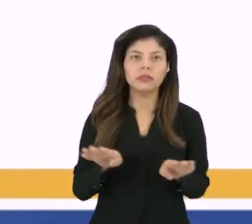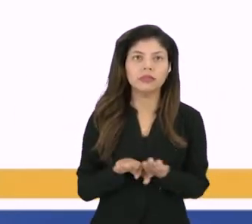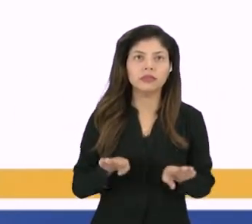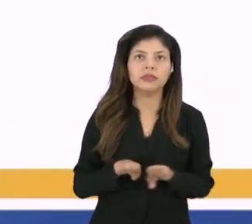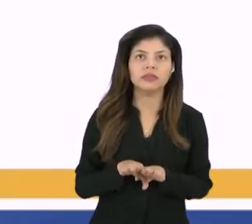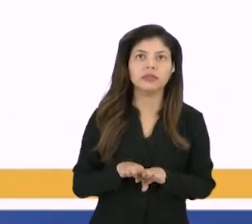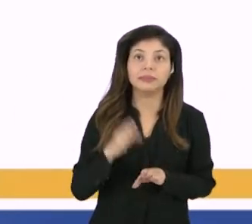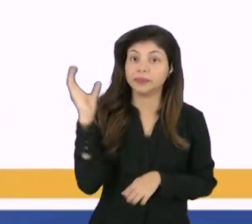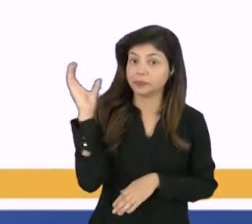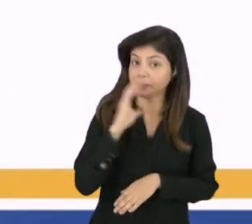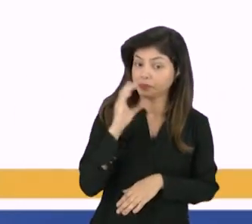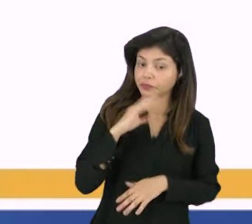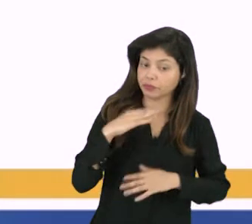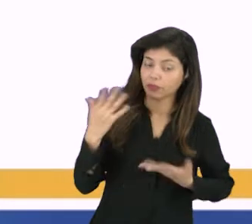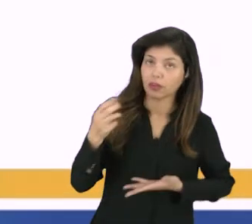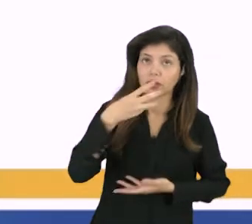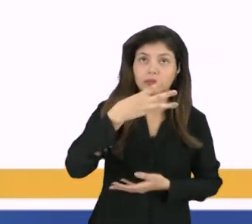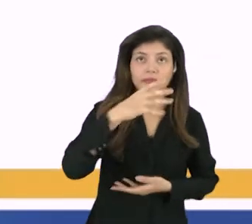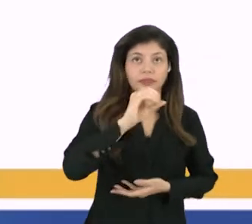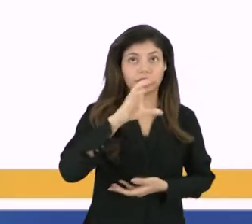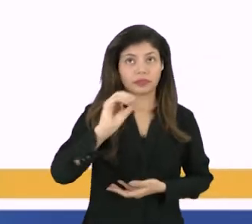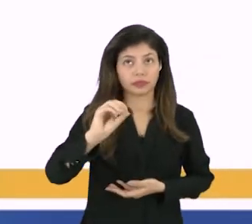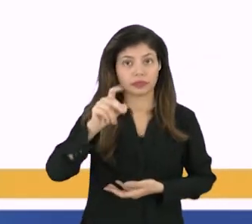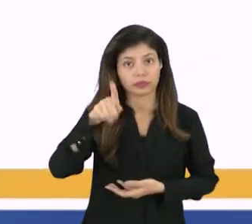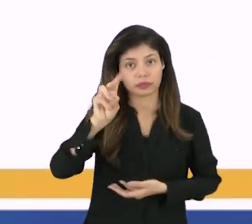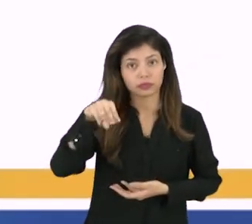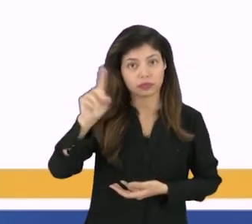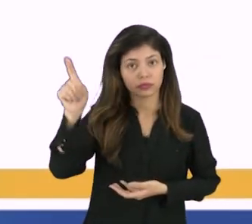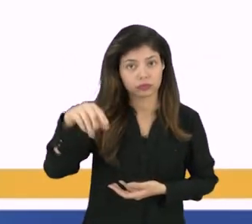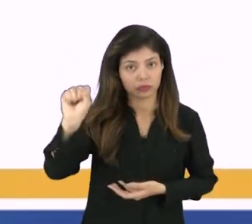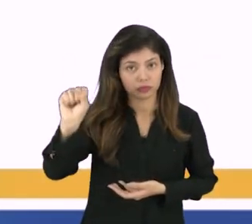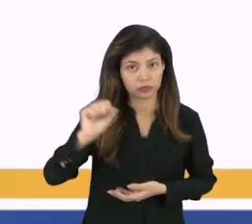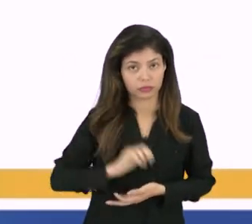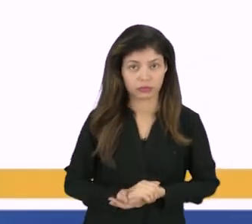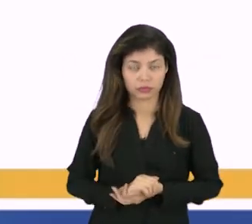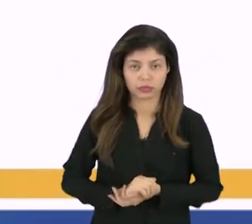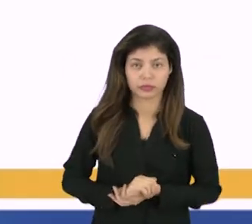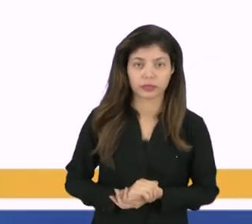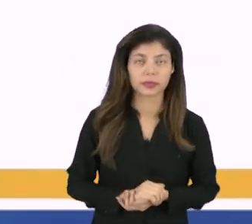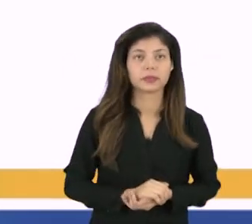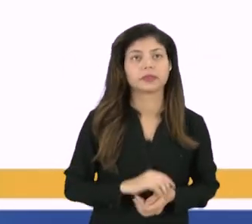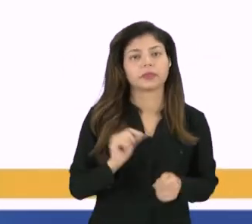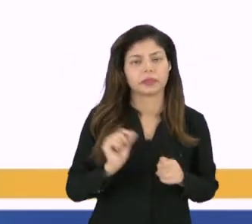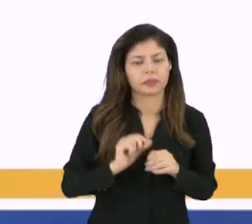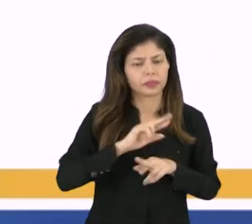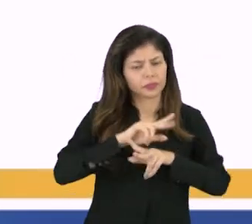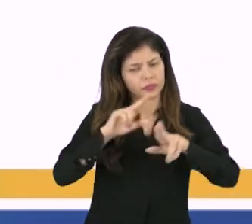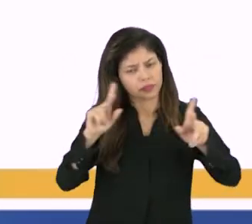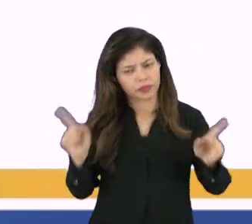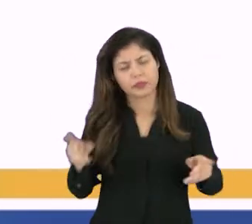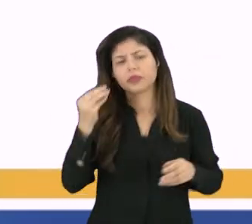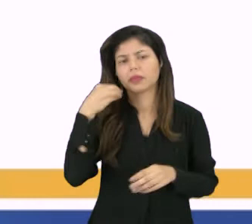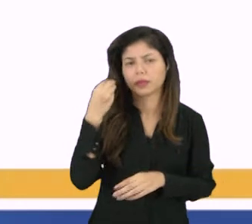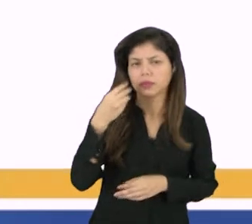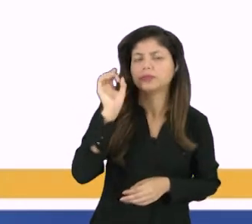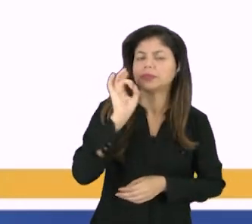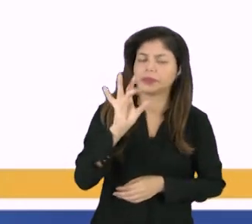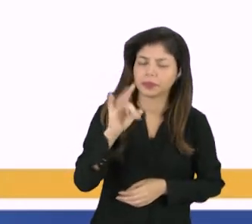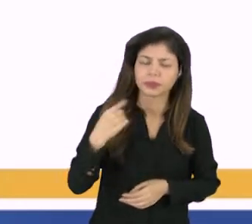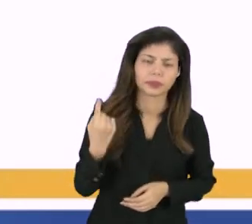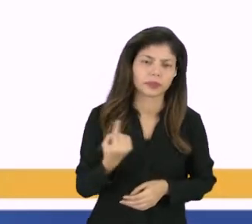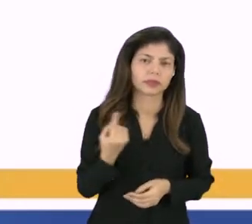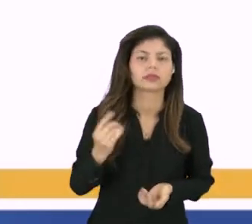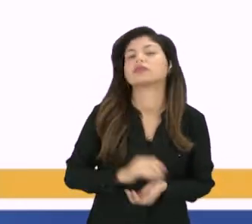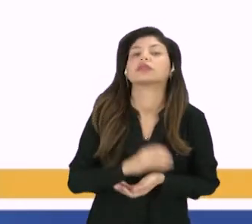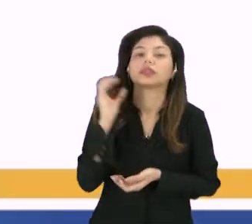uma certa velocidade, que está aqui, ó, 300 mil quilômetros por segundo, pessoal. Foi realizado vários experimentos, dá para ter uma aula sozinha sobre isso,